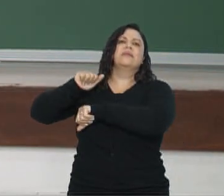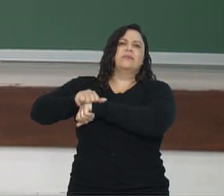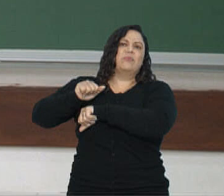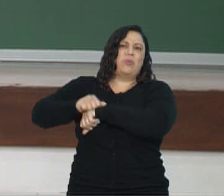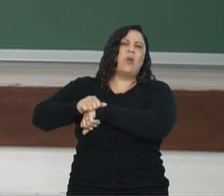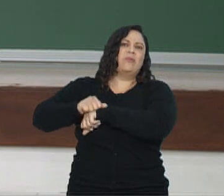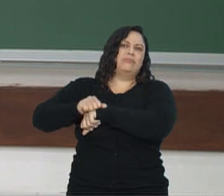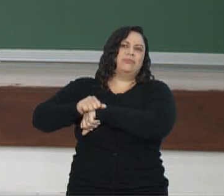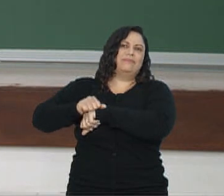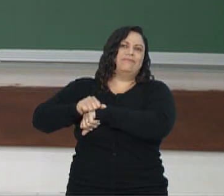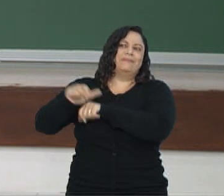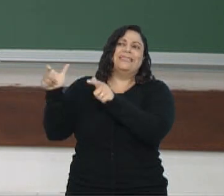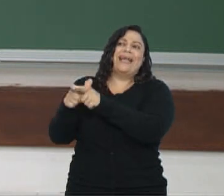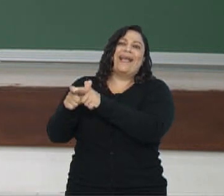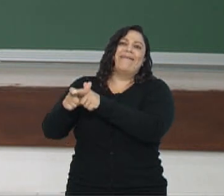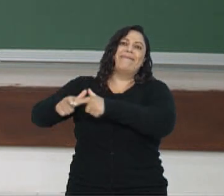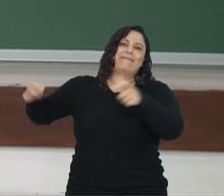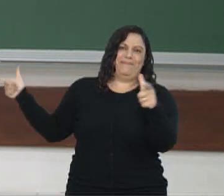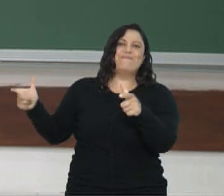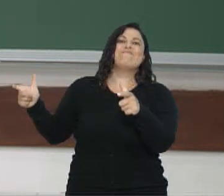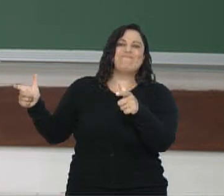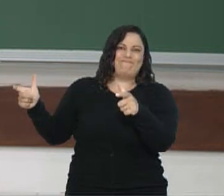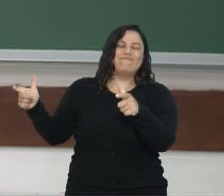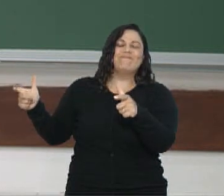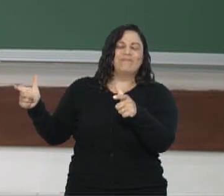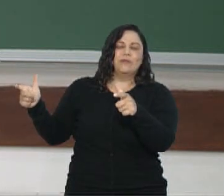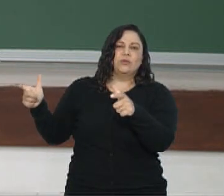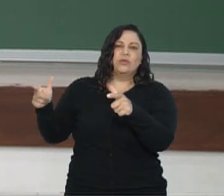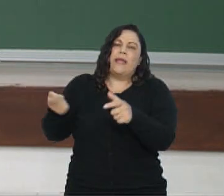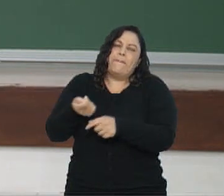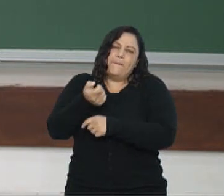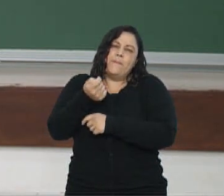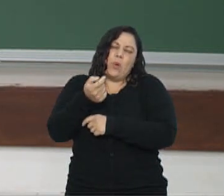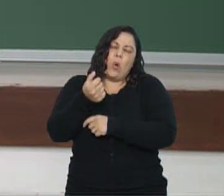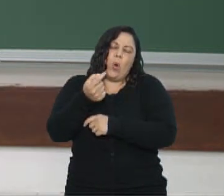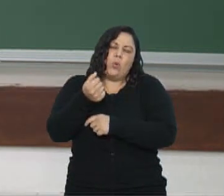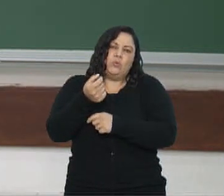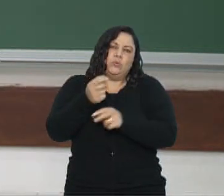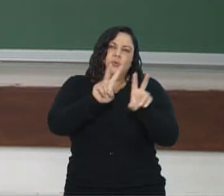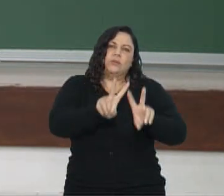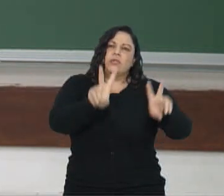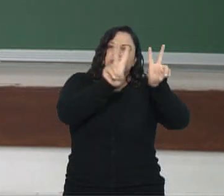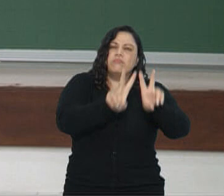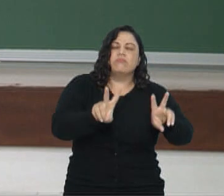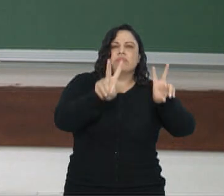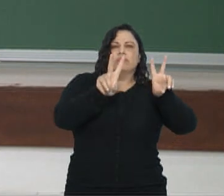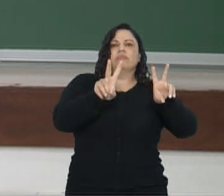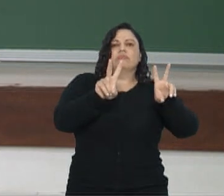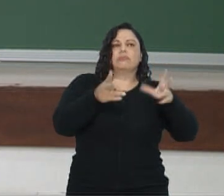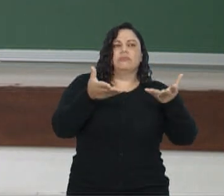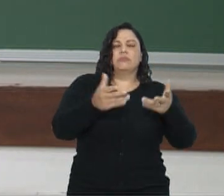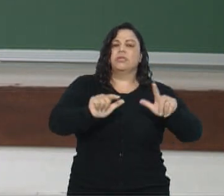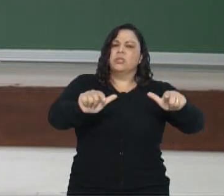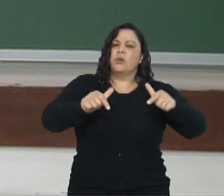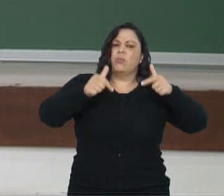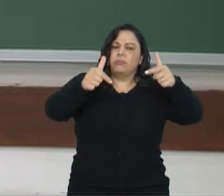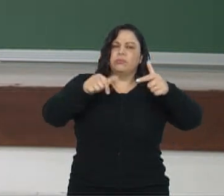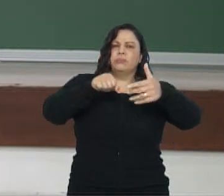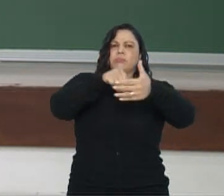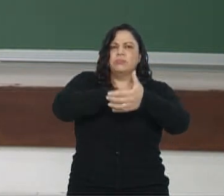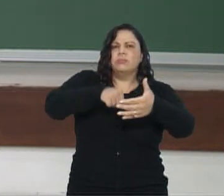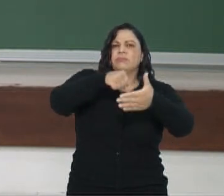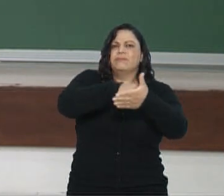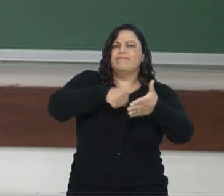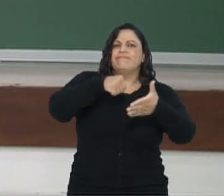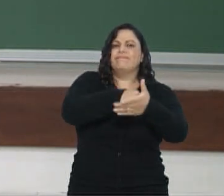sorte. Eles são a maioria da população. Poucos só têm privilégios. Então, o que vai acontecer? A luta entre essas duas classes,